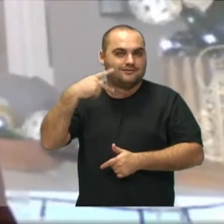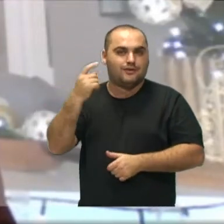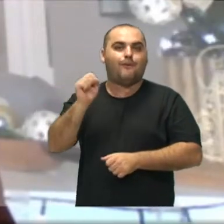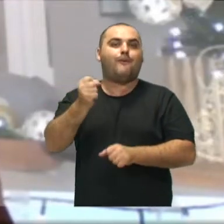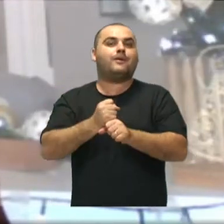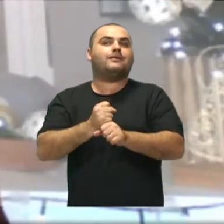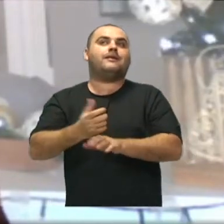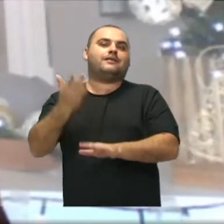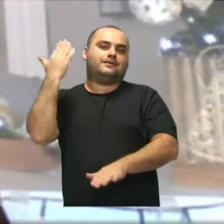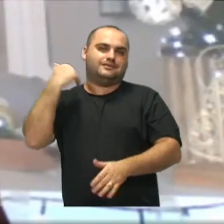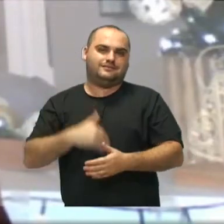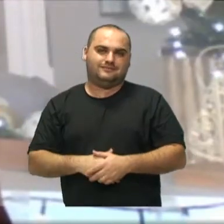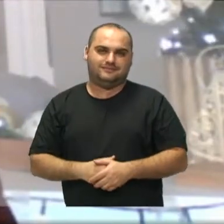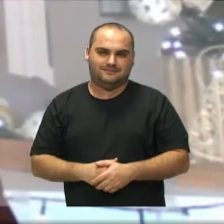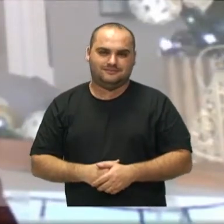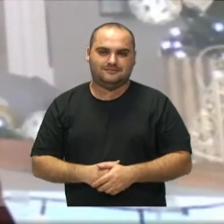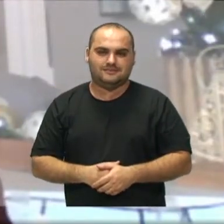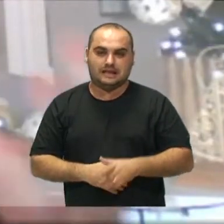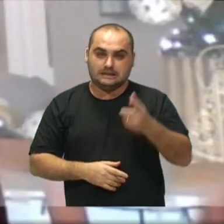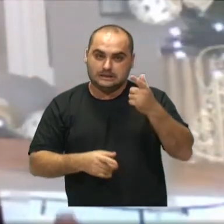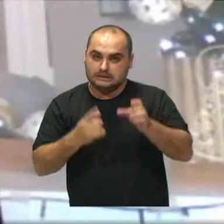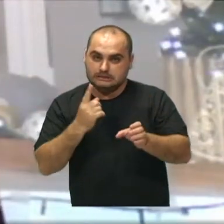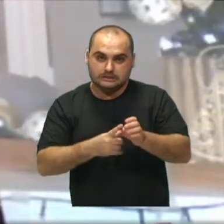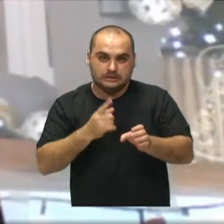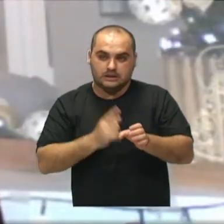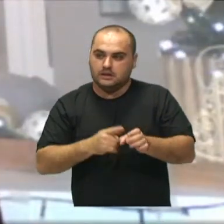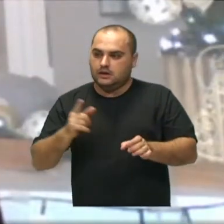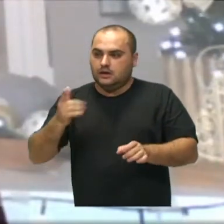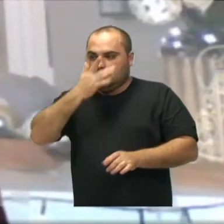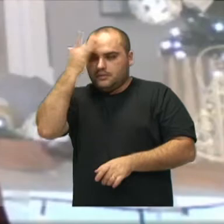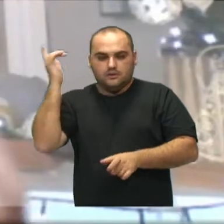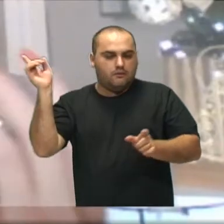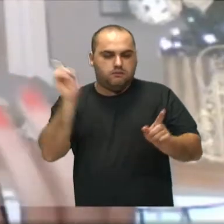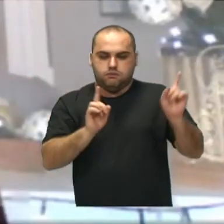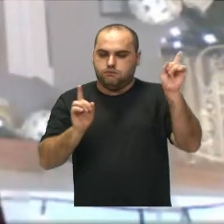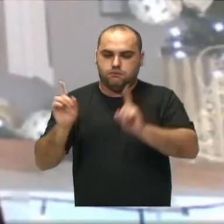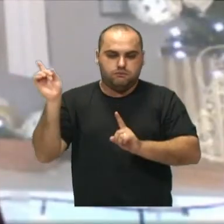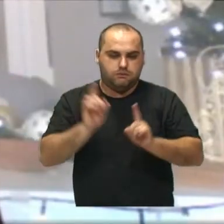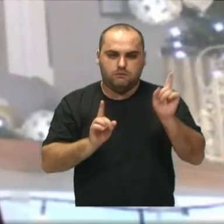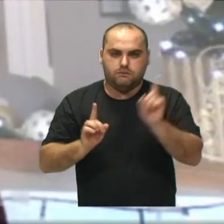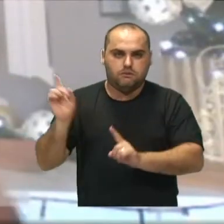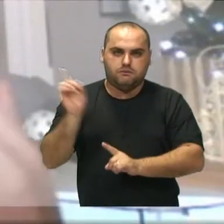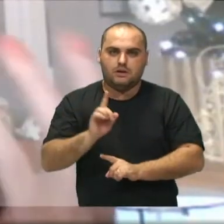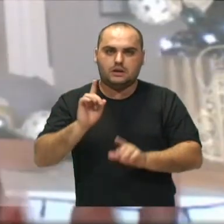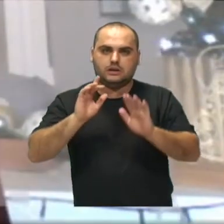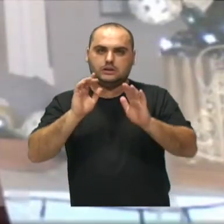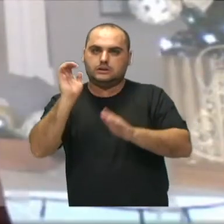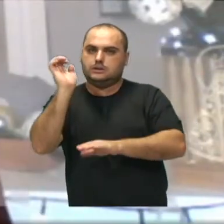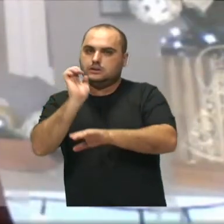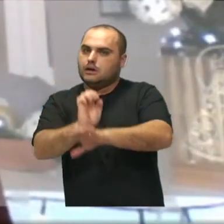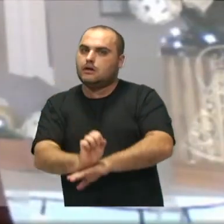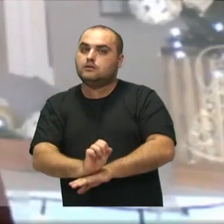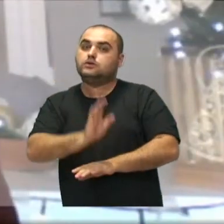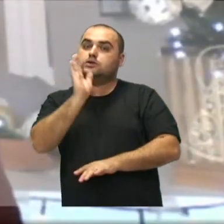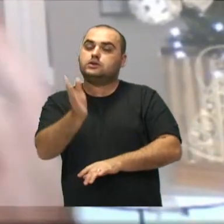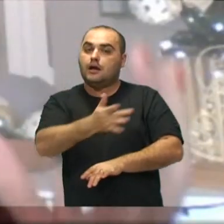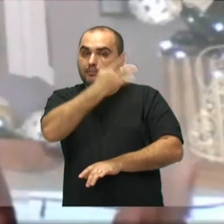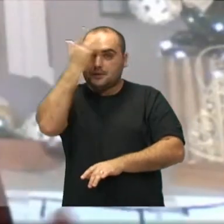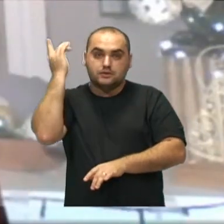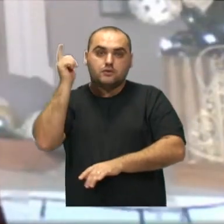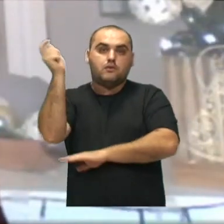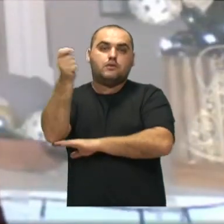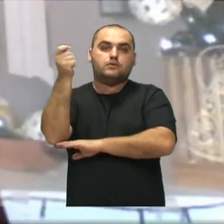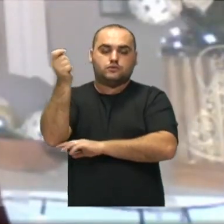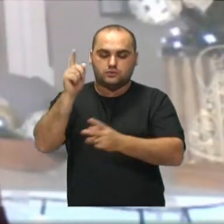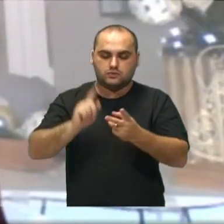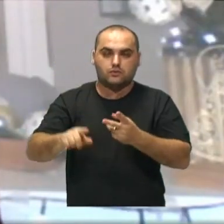muito tempo, a nossa cidade tem recebido pessoas de vários estados, eu encontrei gente do Maranhão, o Rio Grande do Sul está